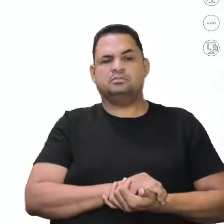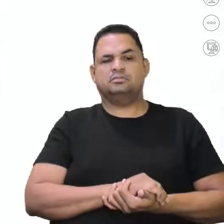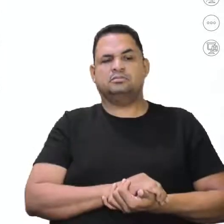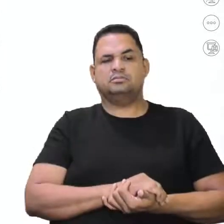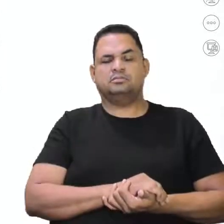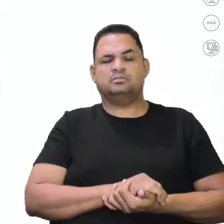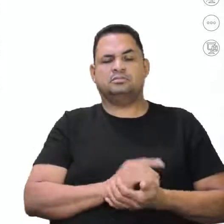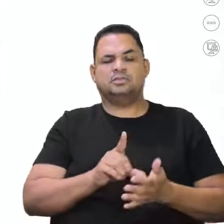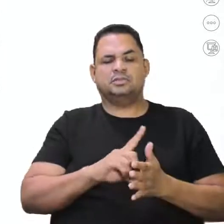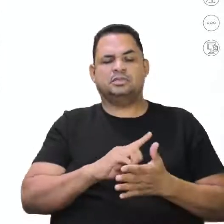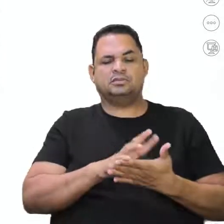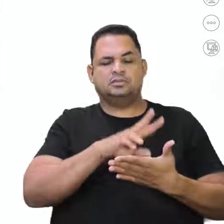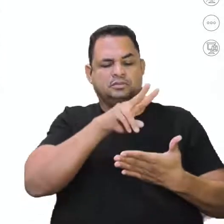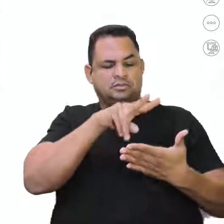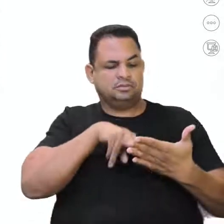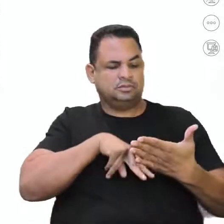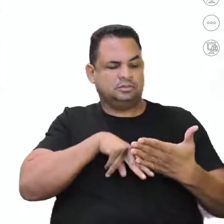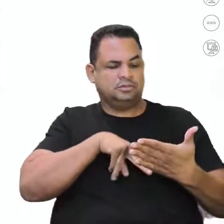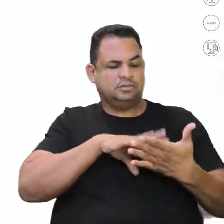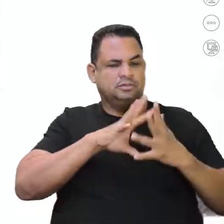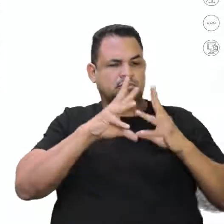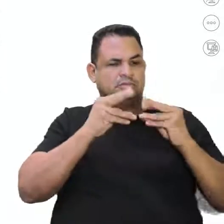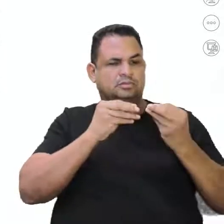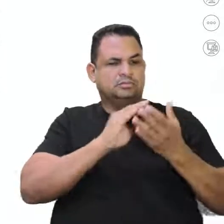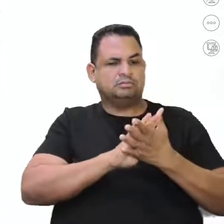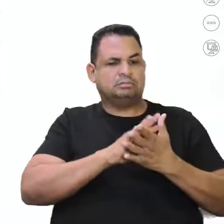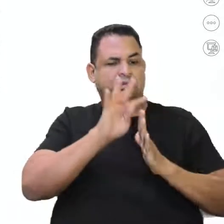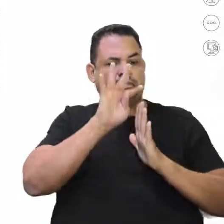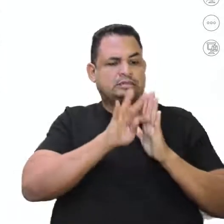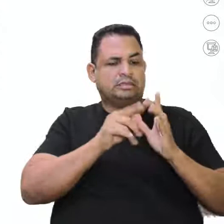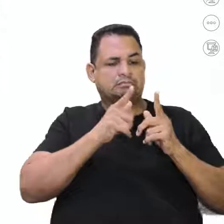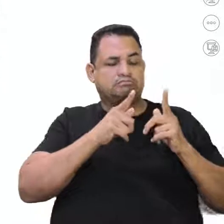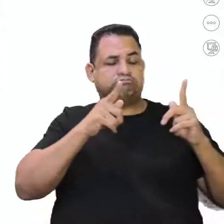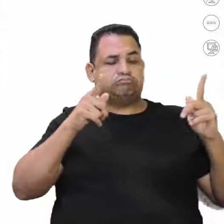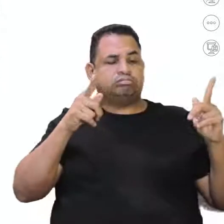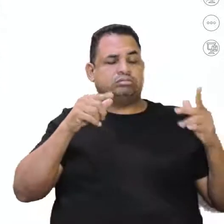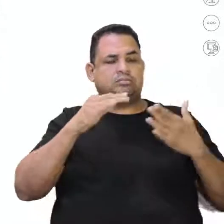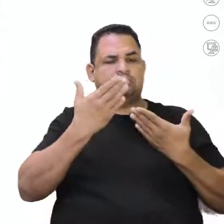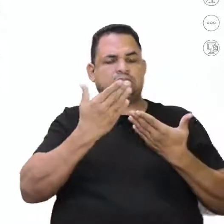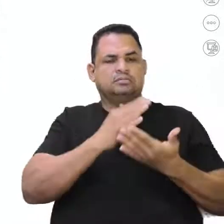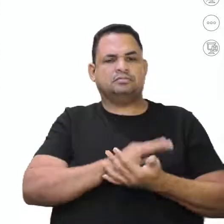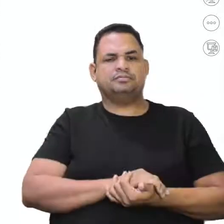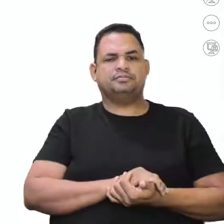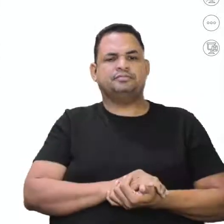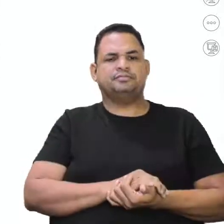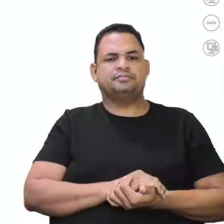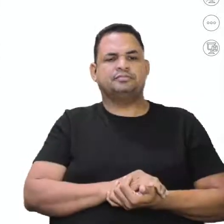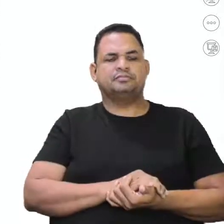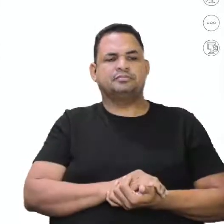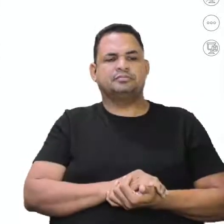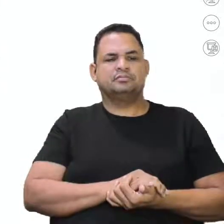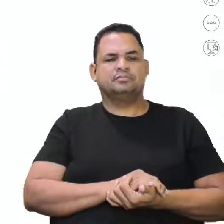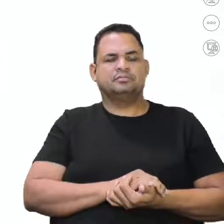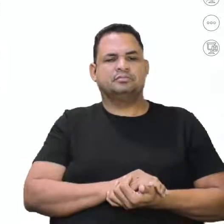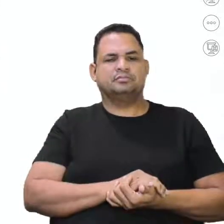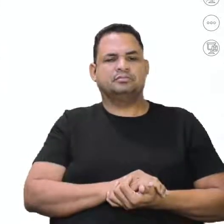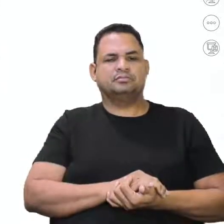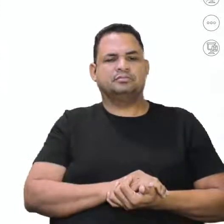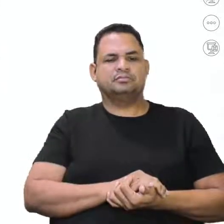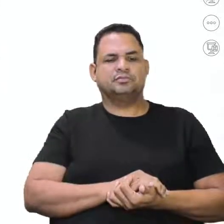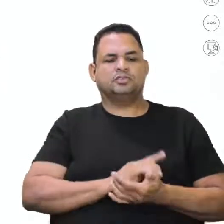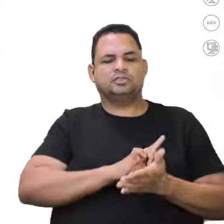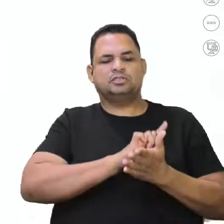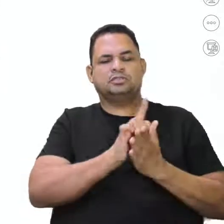Antes de você fazer toda aquela leitura do texto inteiro, quando é um textão mesmo, tipo um article, esse gênero textual, o